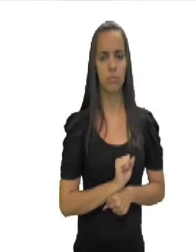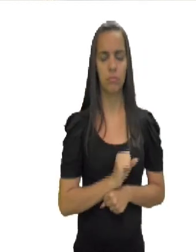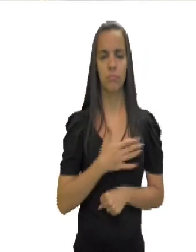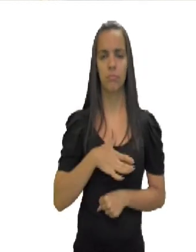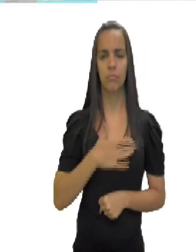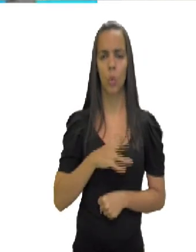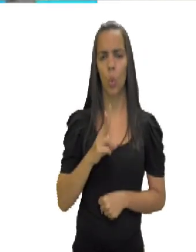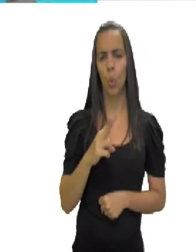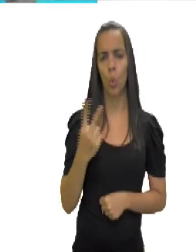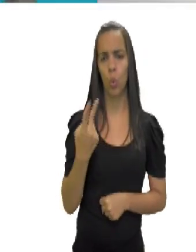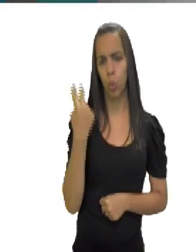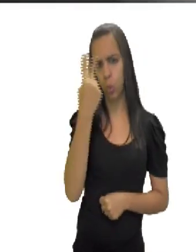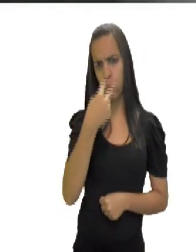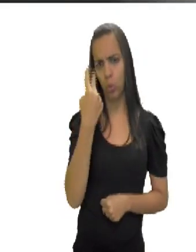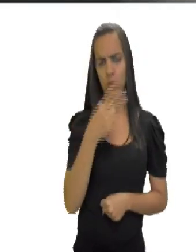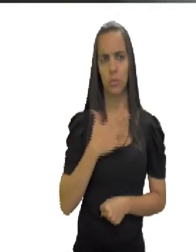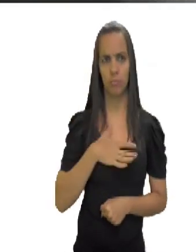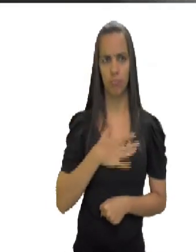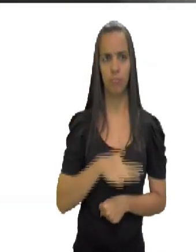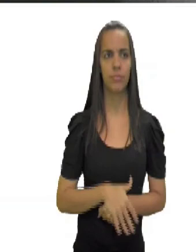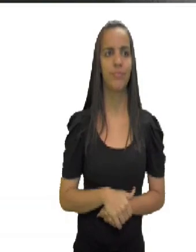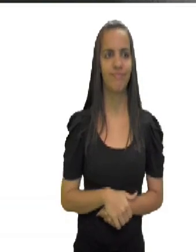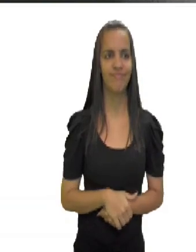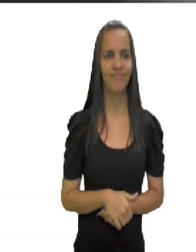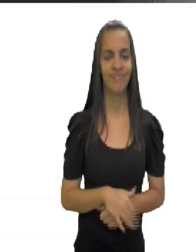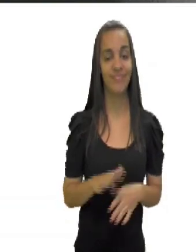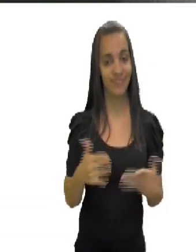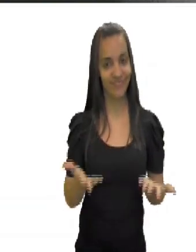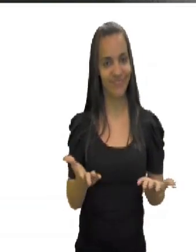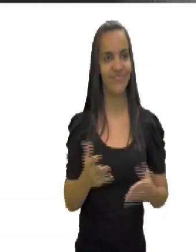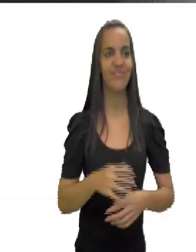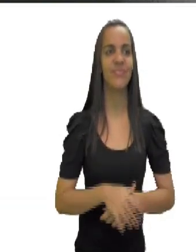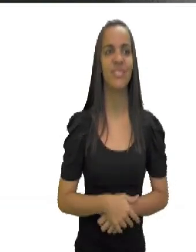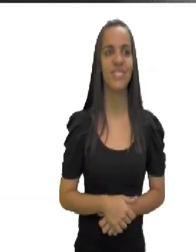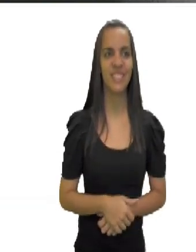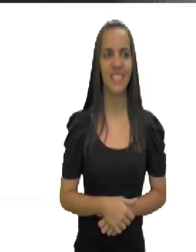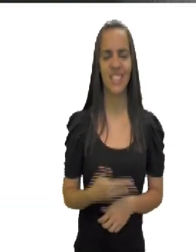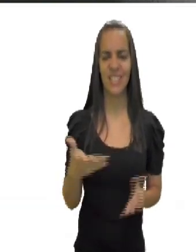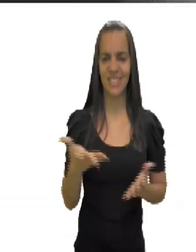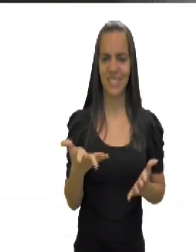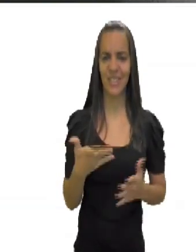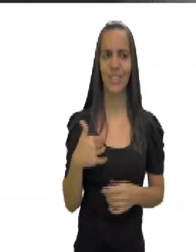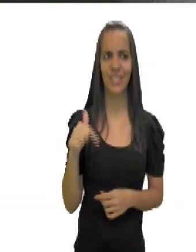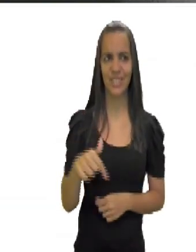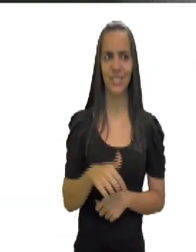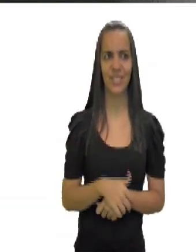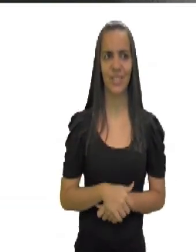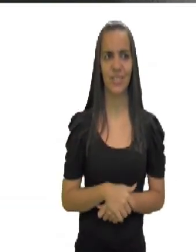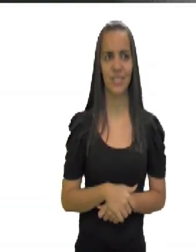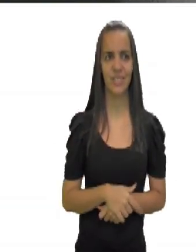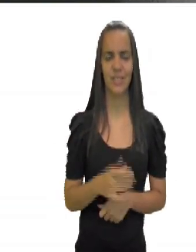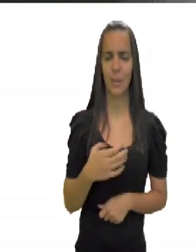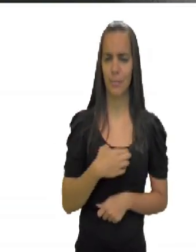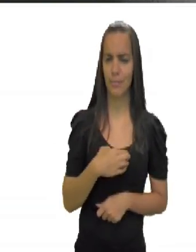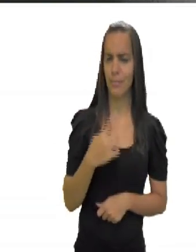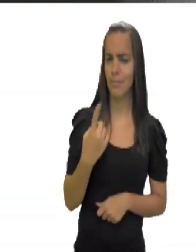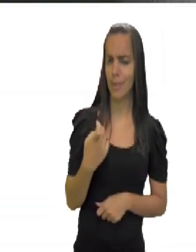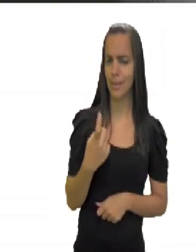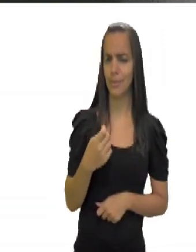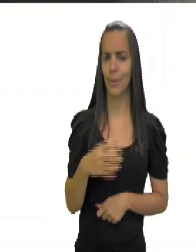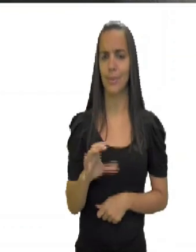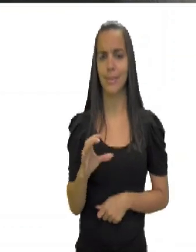essas atividades. É isso aí. Ficamos por aqui, mais uma aula de ciências para